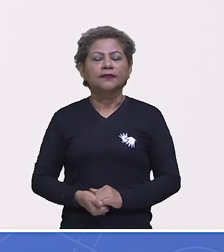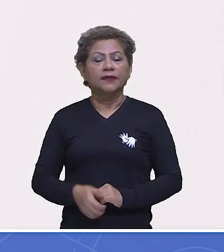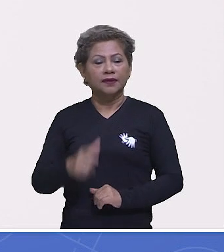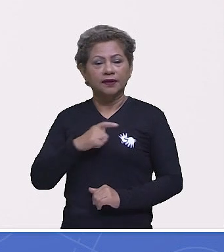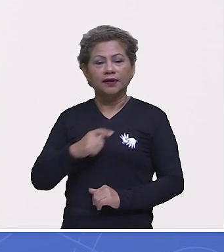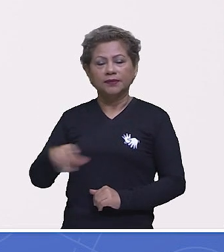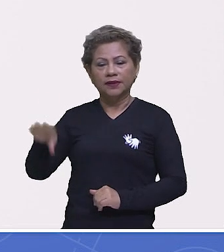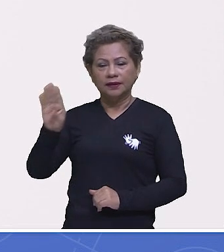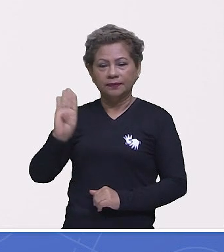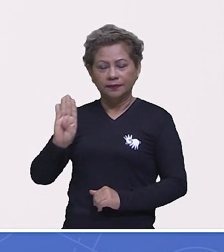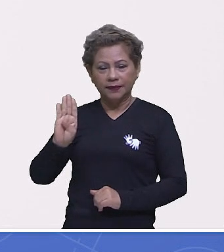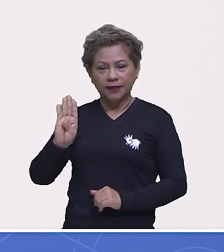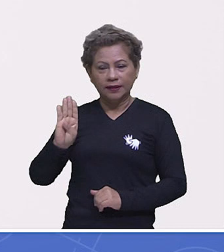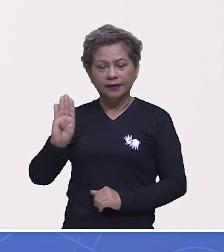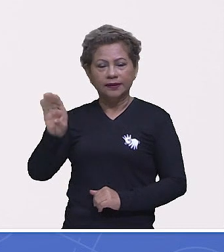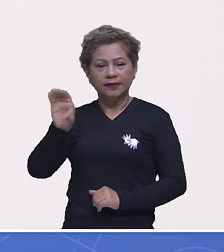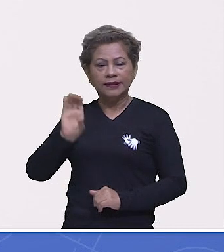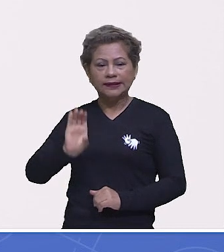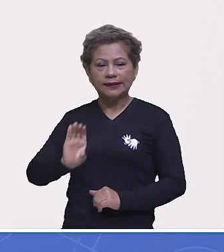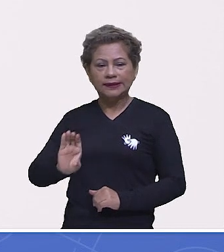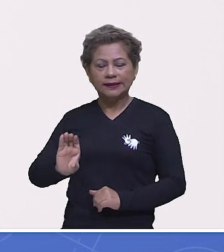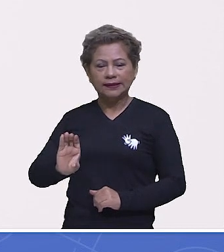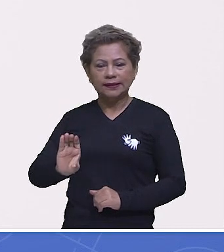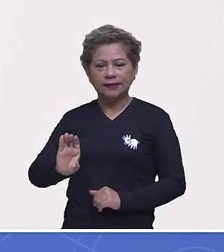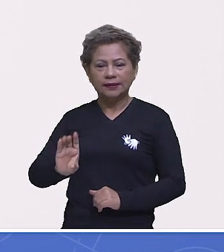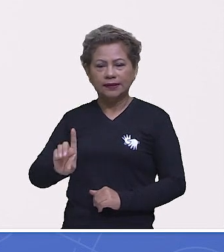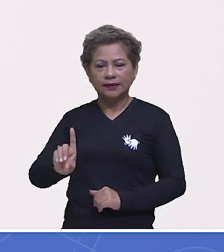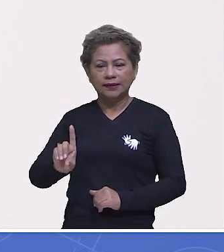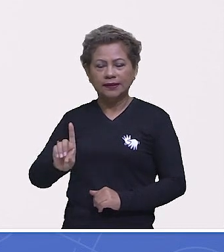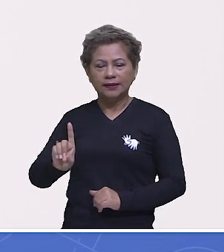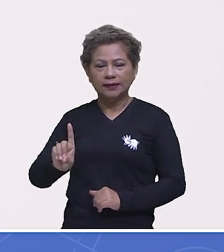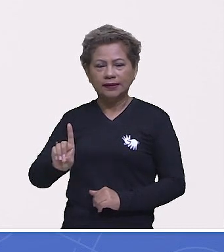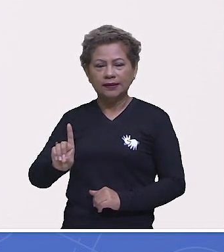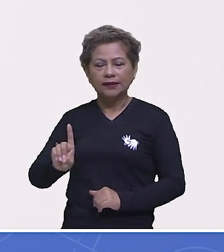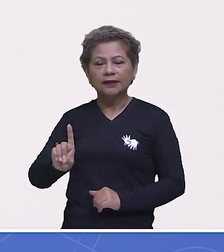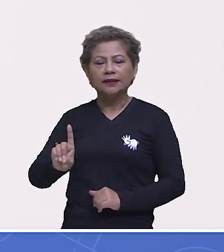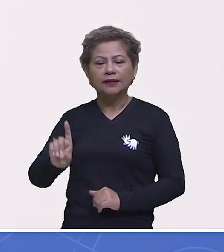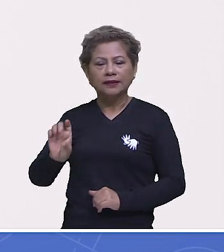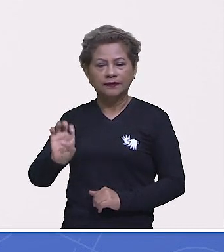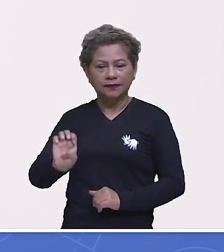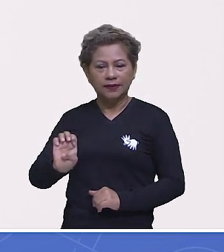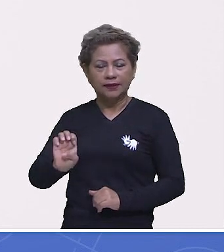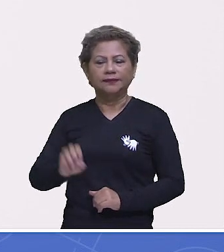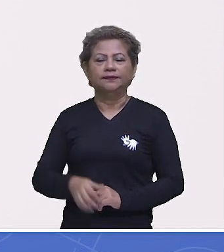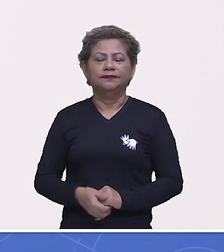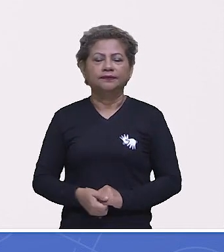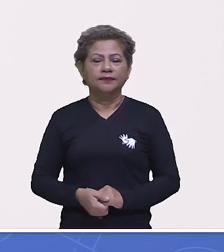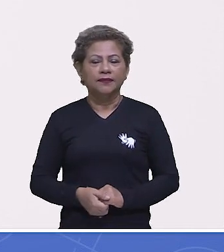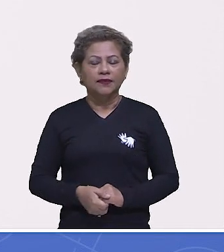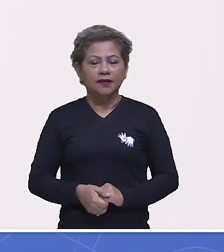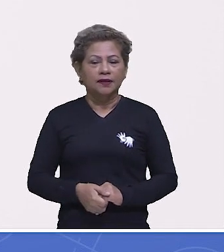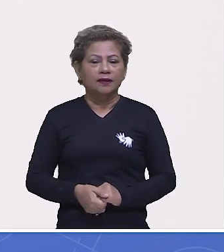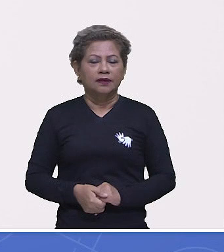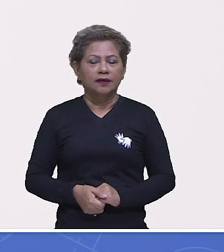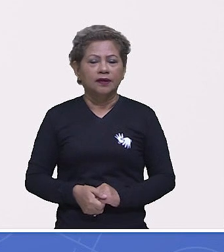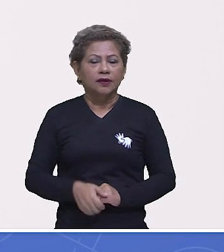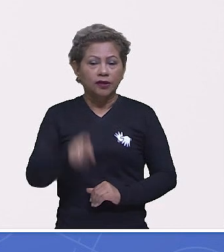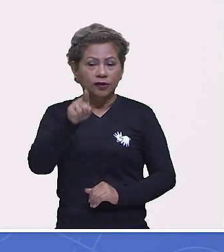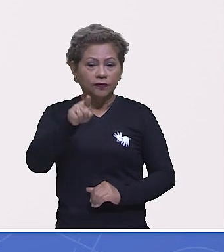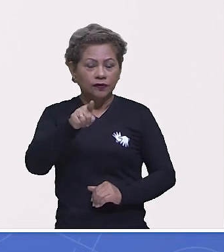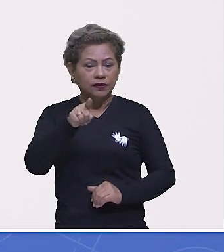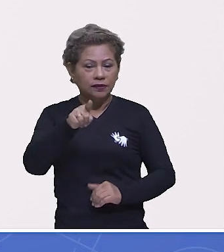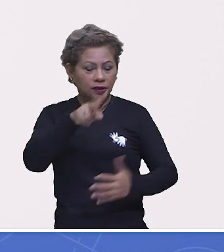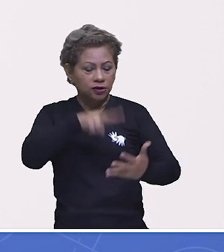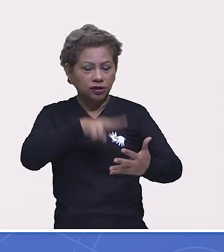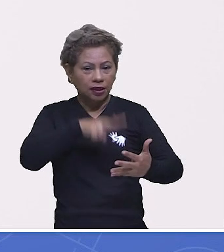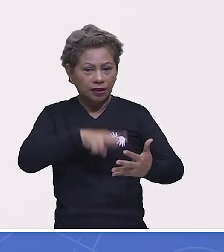B, alternativa C, alternativa D e alternativa E. E aí, o que foi que vocês responderam?